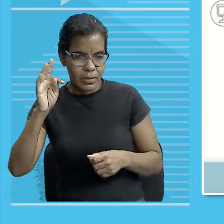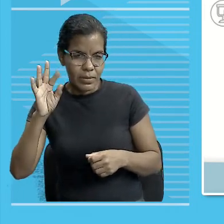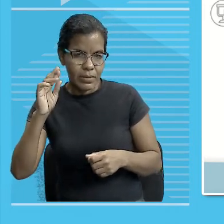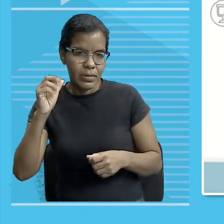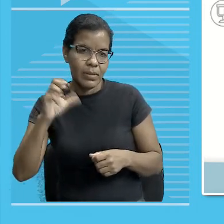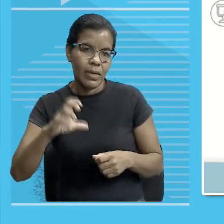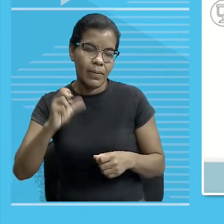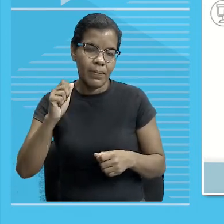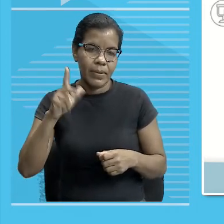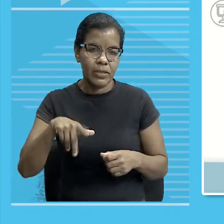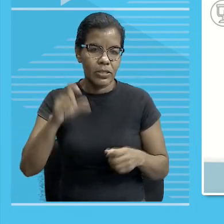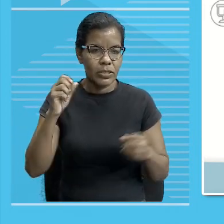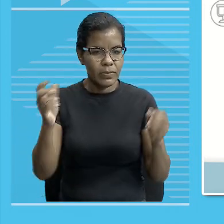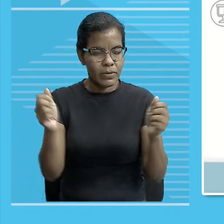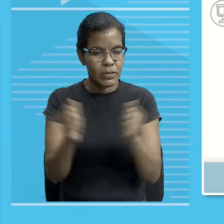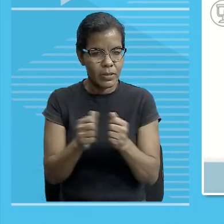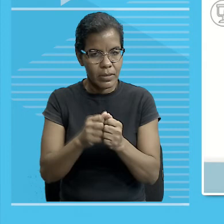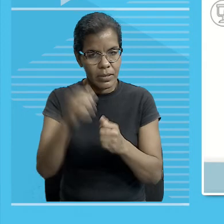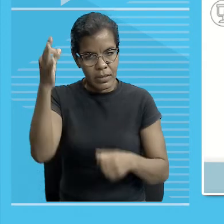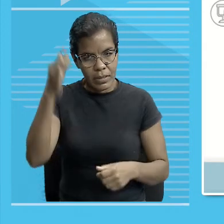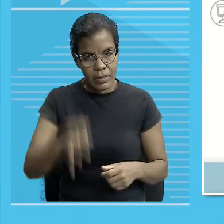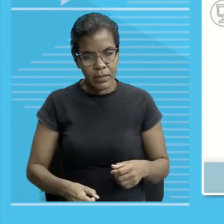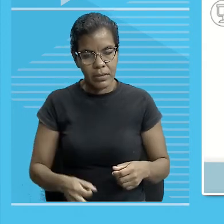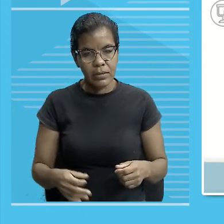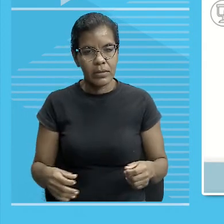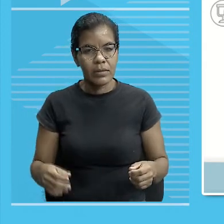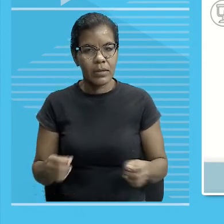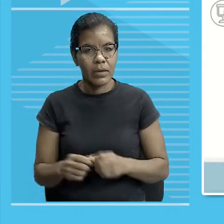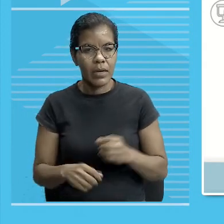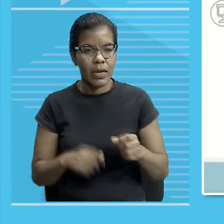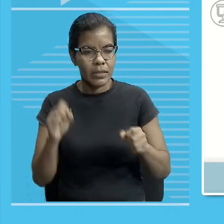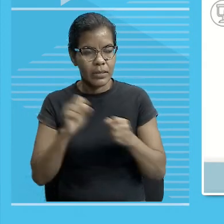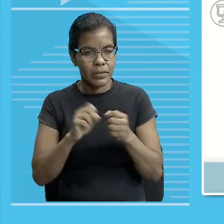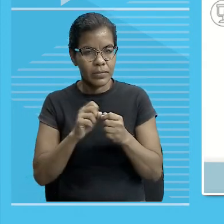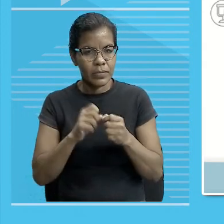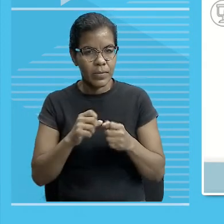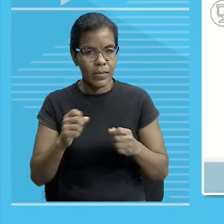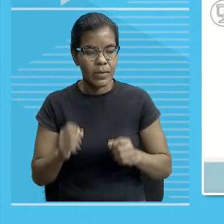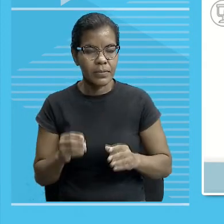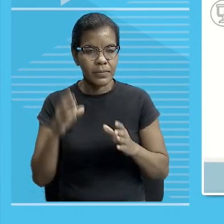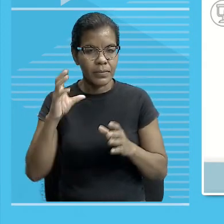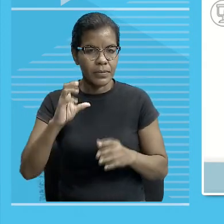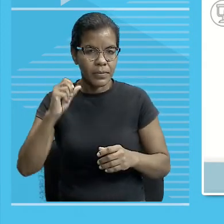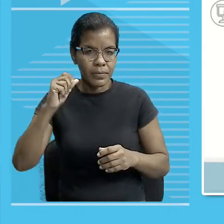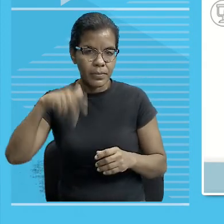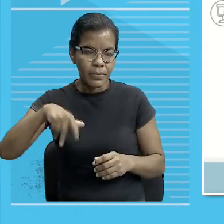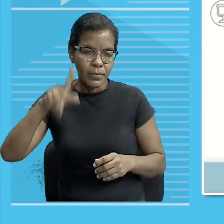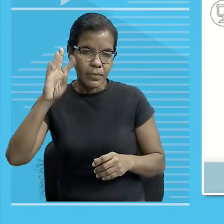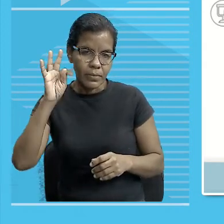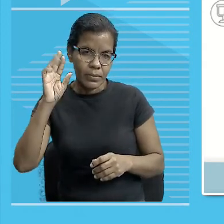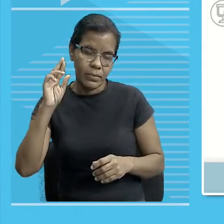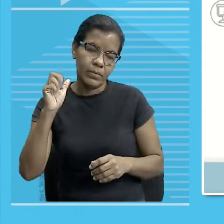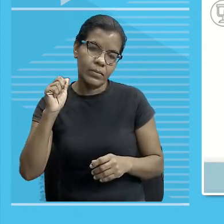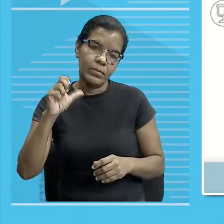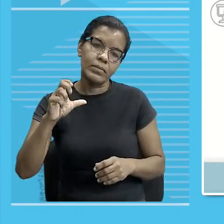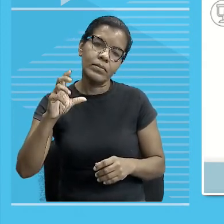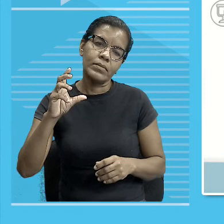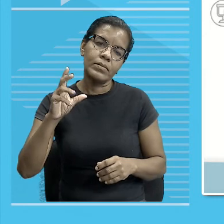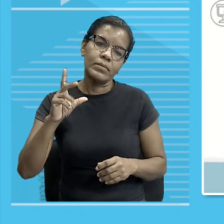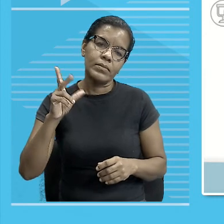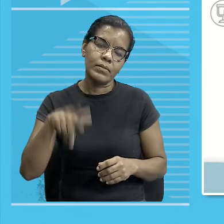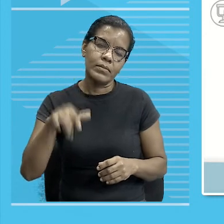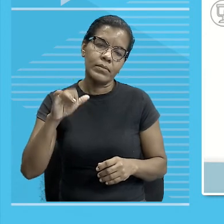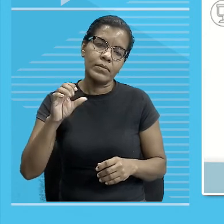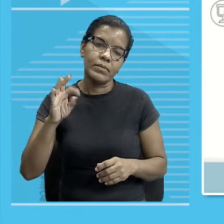corretamente associado ao seu mecanismo de ação. Quer dizer, o método contraceptivo associado à forma de